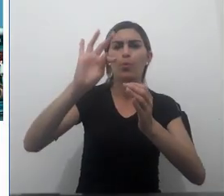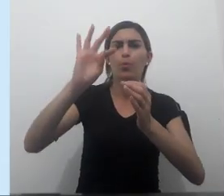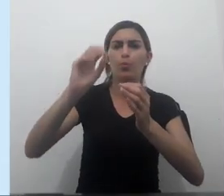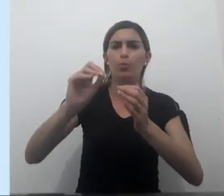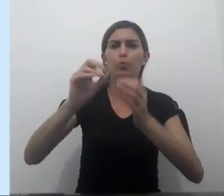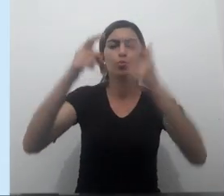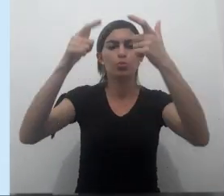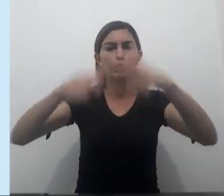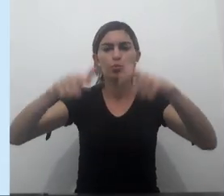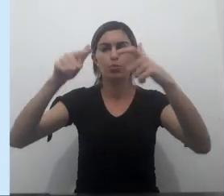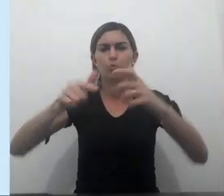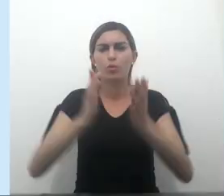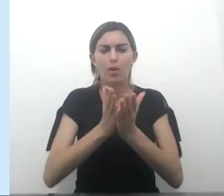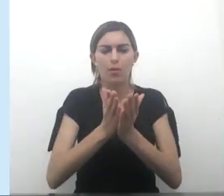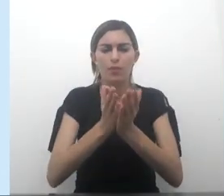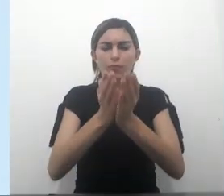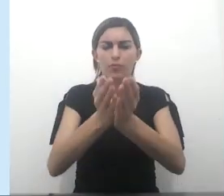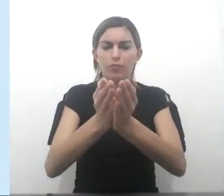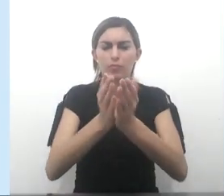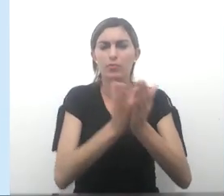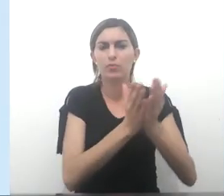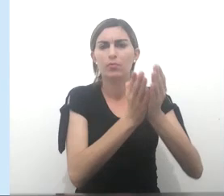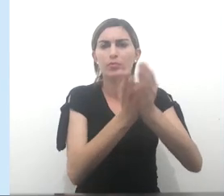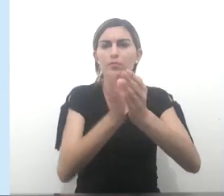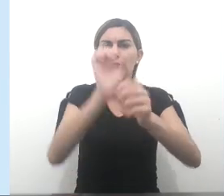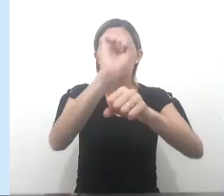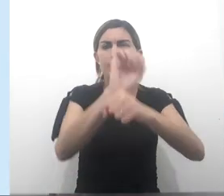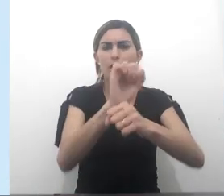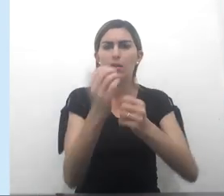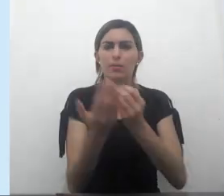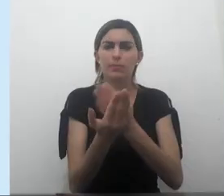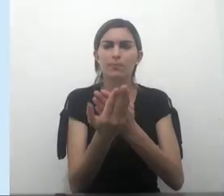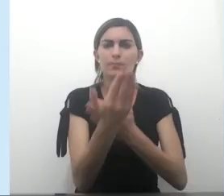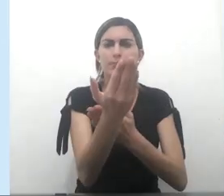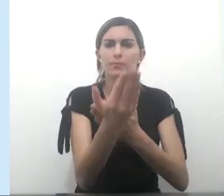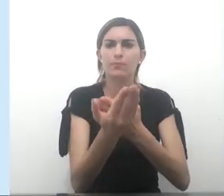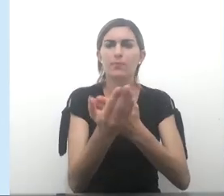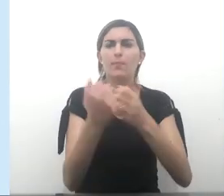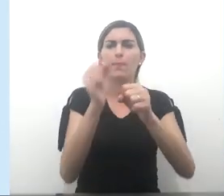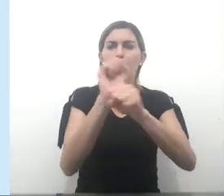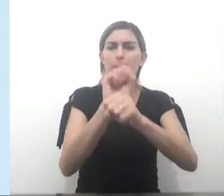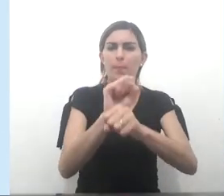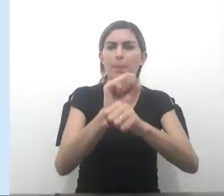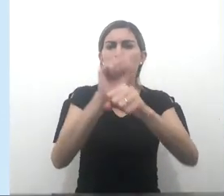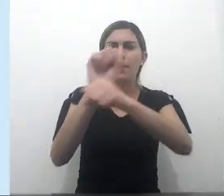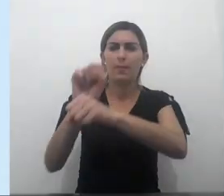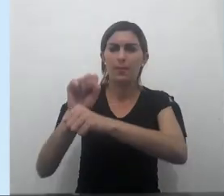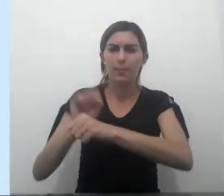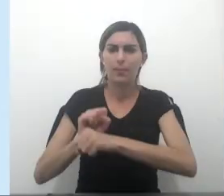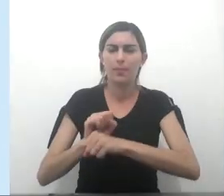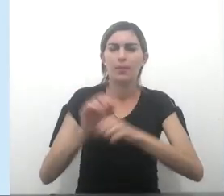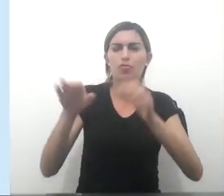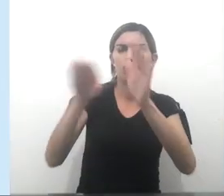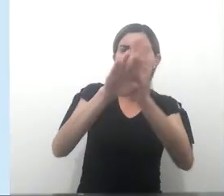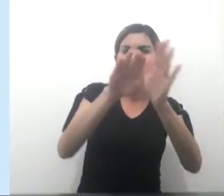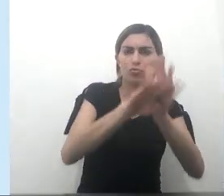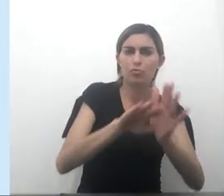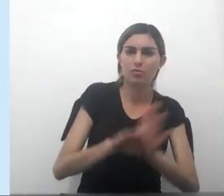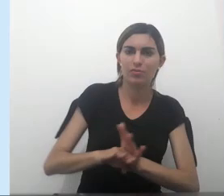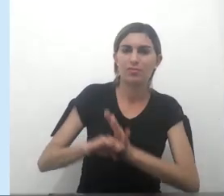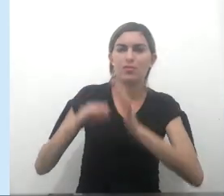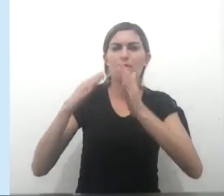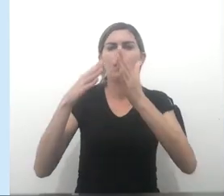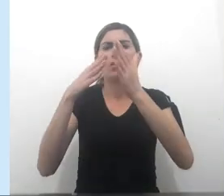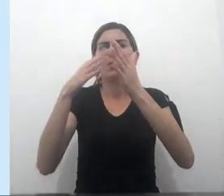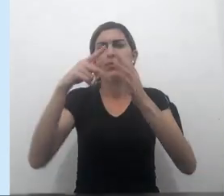portos? São locais onde essas embarcações que a gente acabou de ver na tela são recebidas, né? Então as embarcações chegam